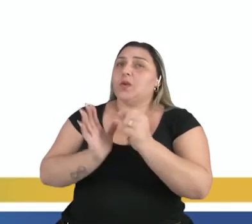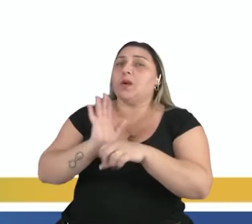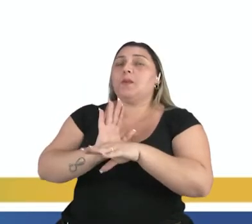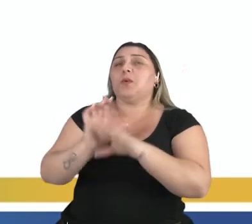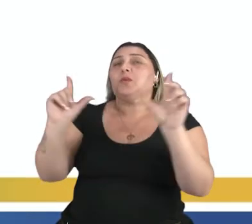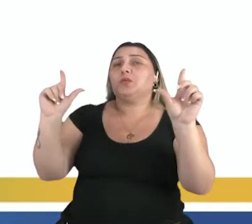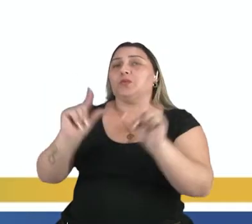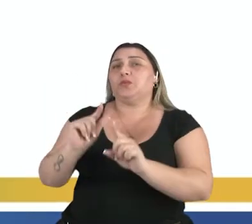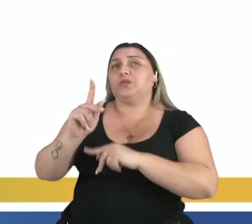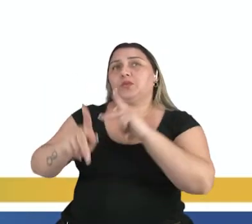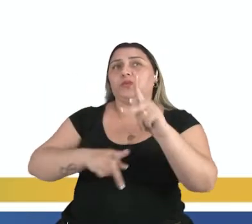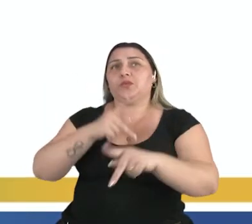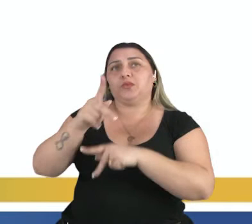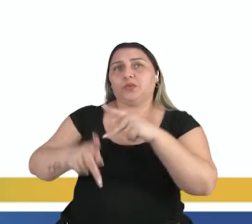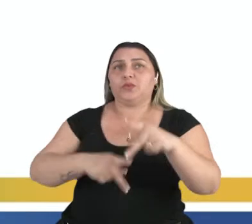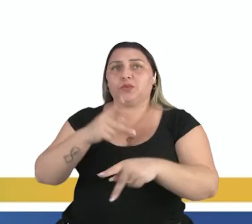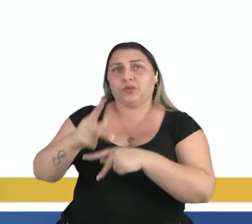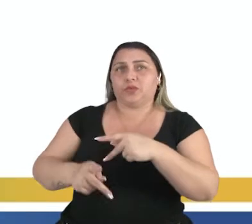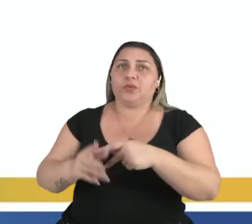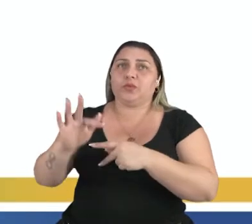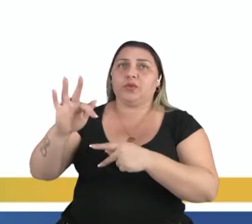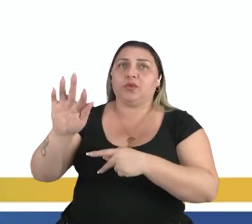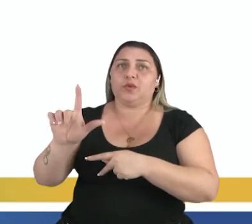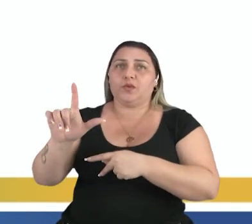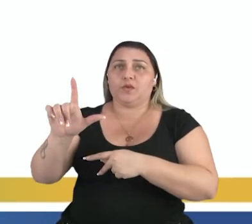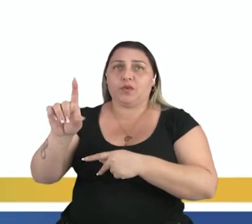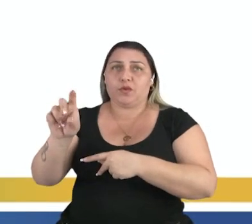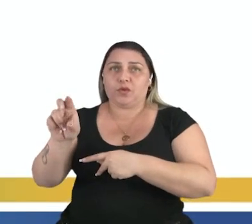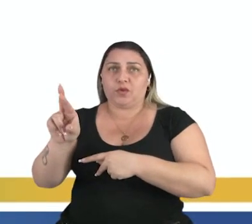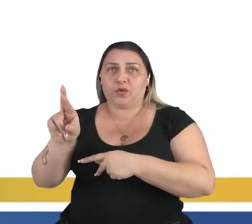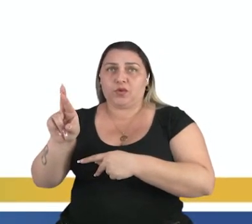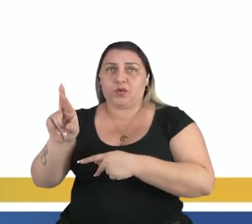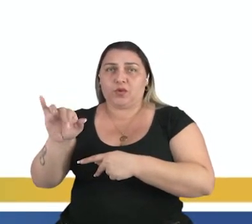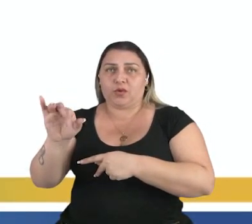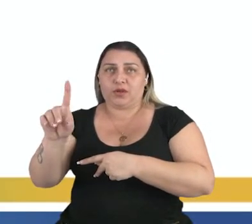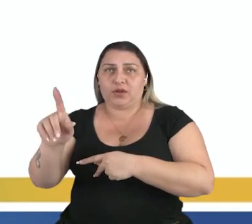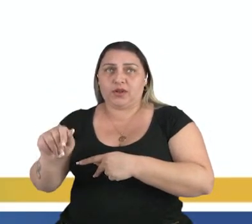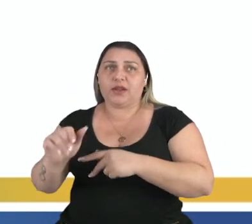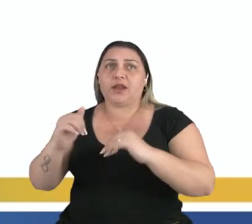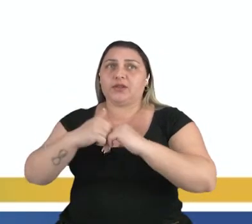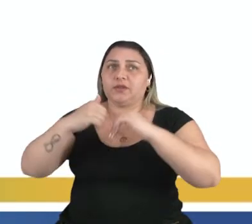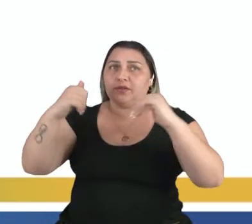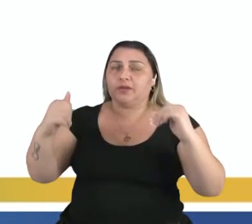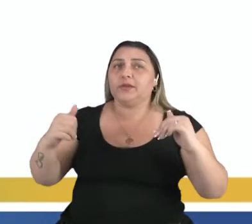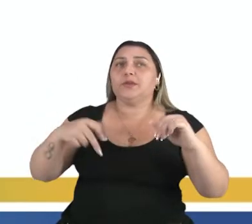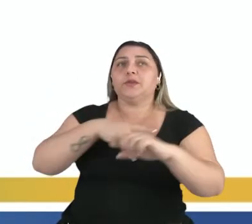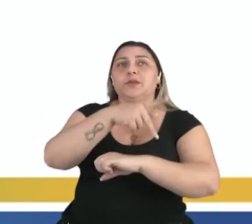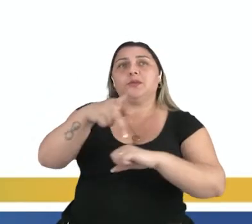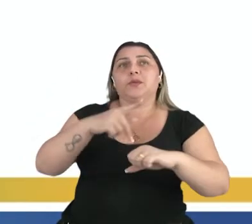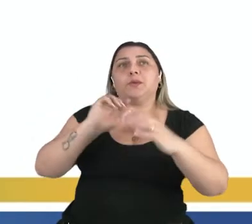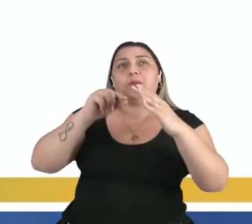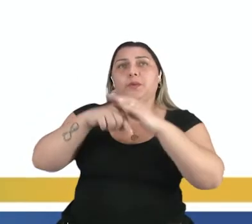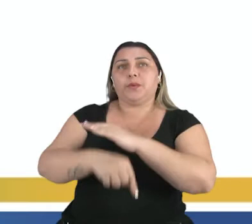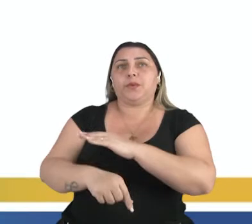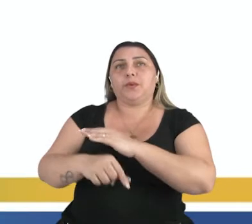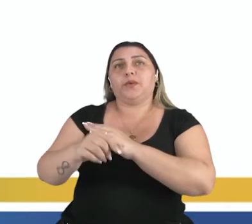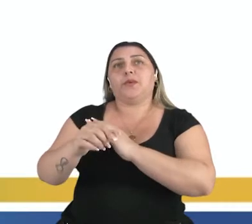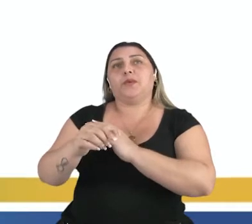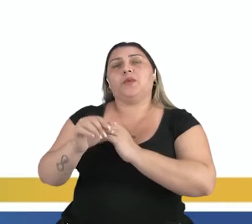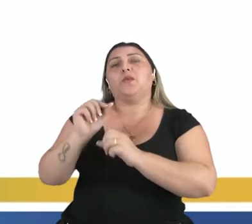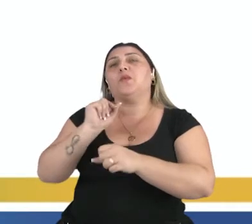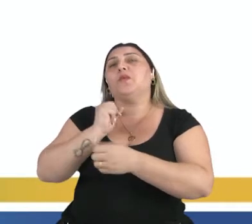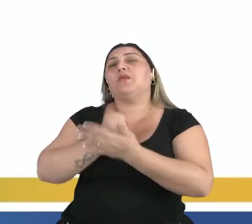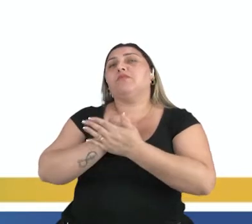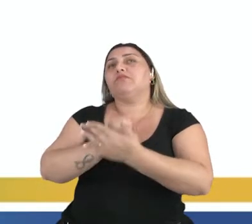minorias, como os latinos na Flórida, e a divisão do país se aprofundou, o